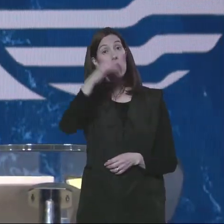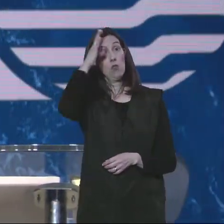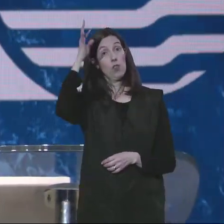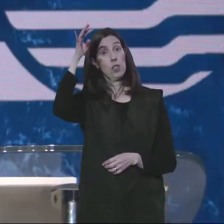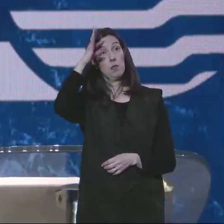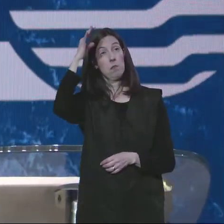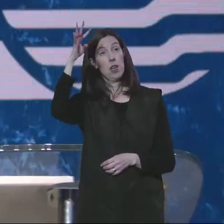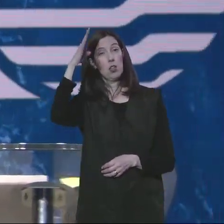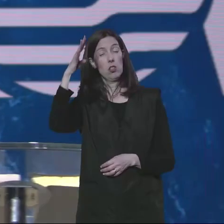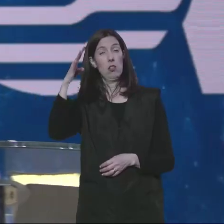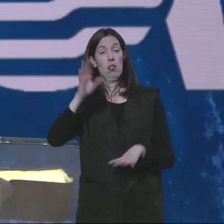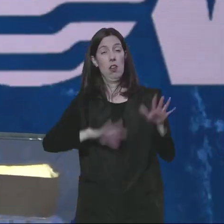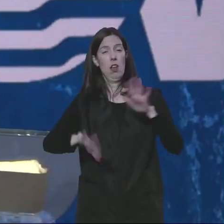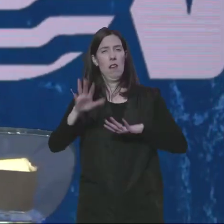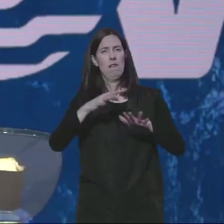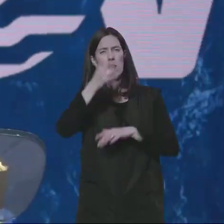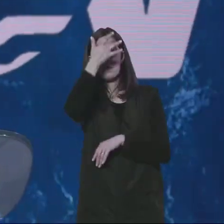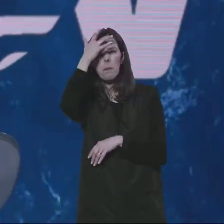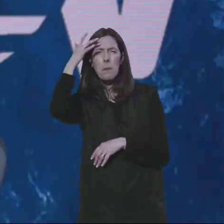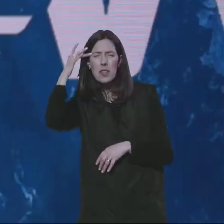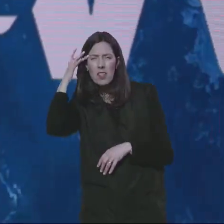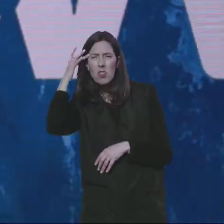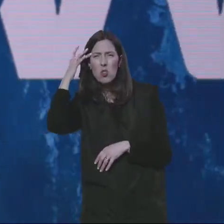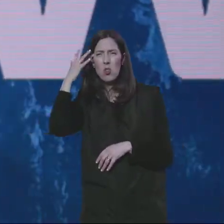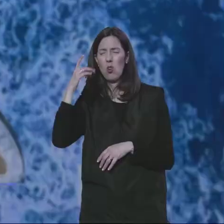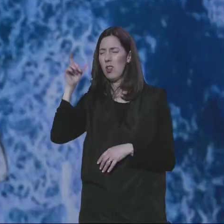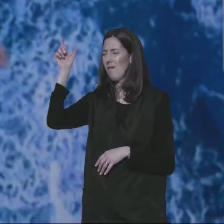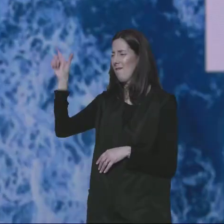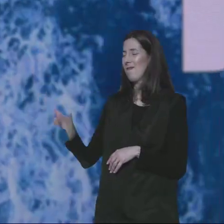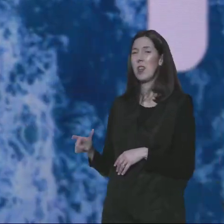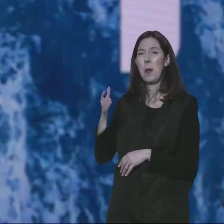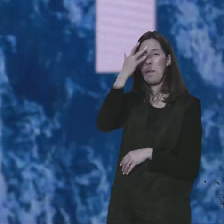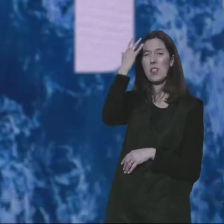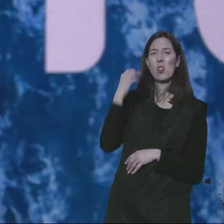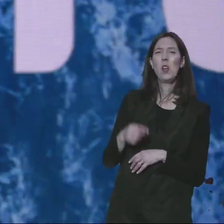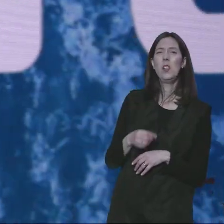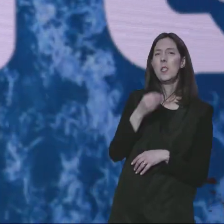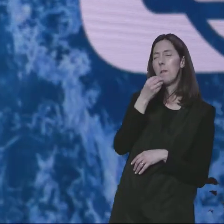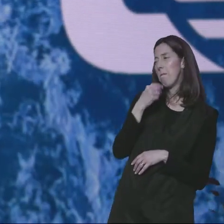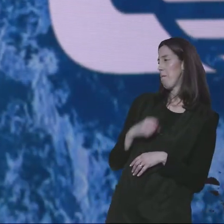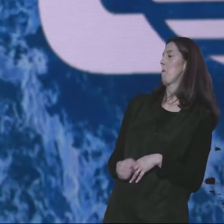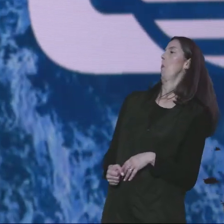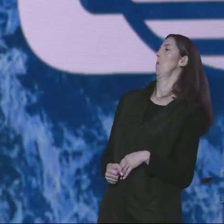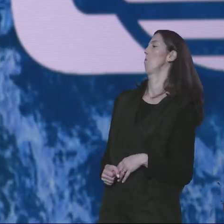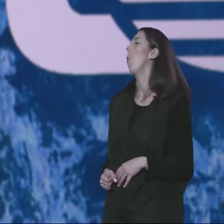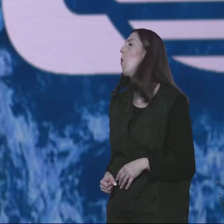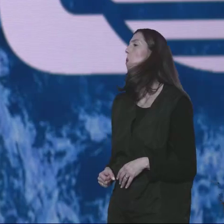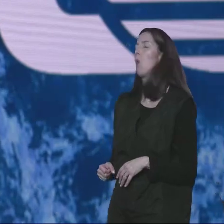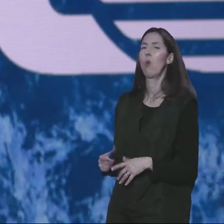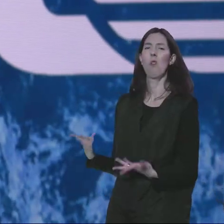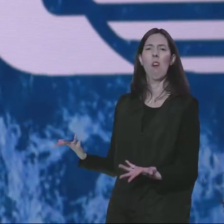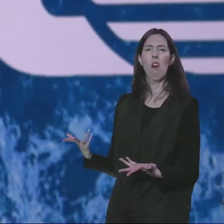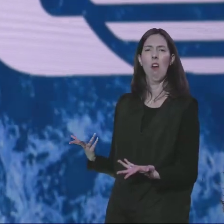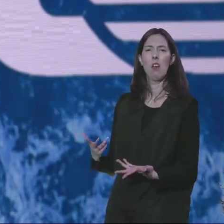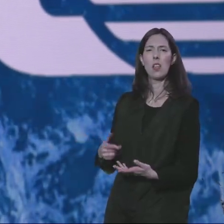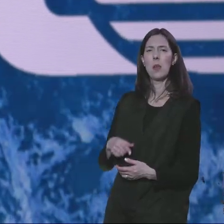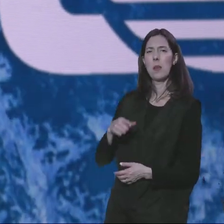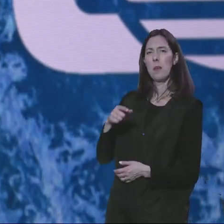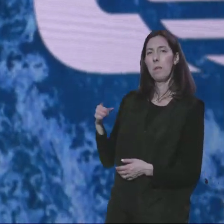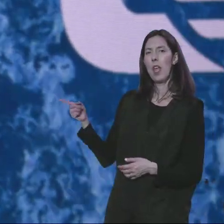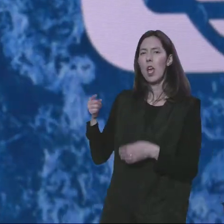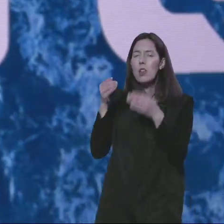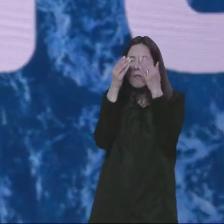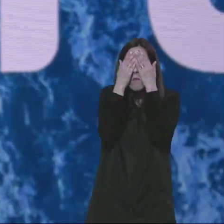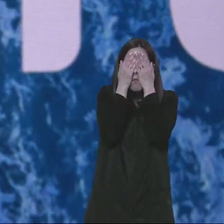pessoas rejeitavam Ele, quando cuspiram nele antes dele ir para a cruz, quando taparam os olhos dele e